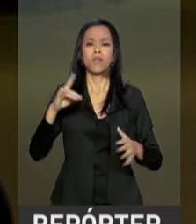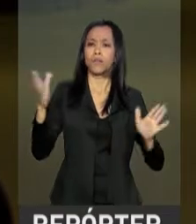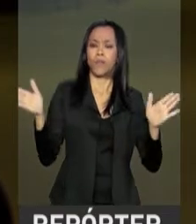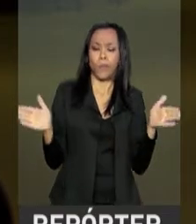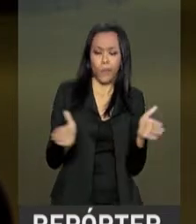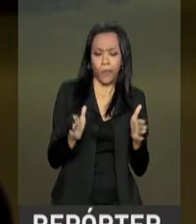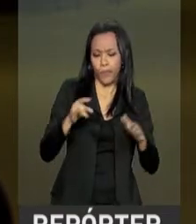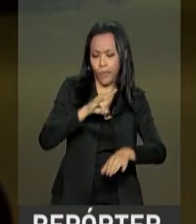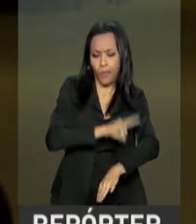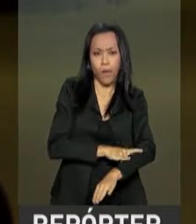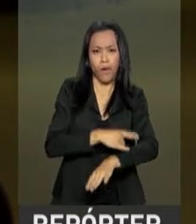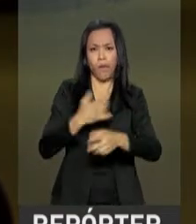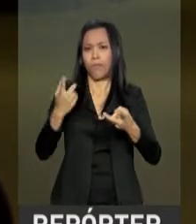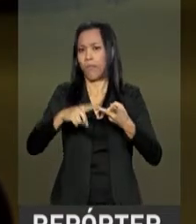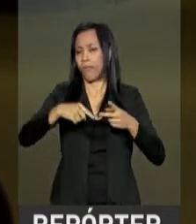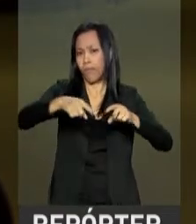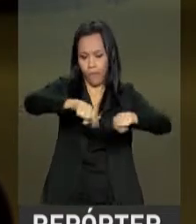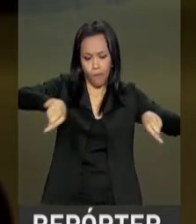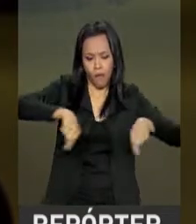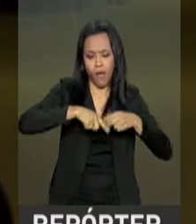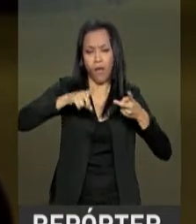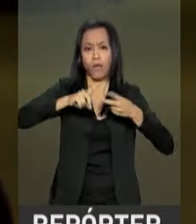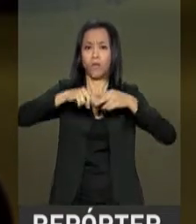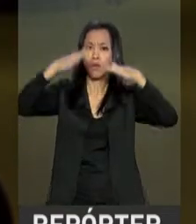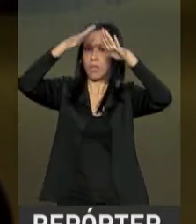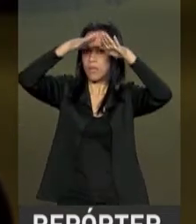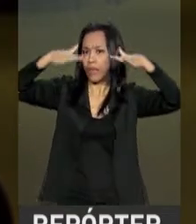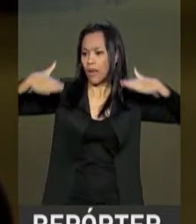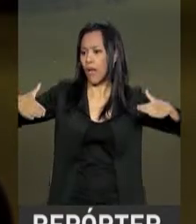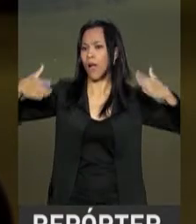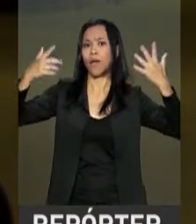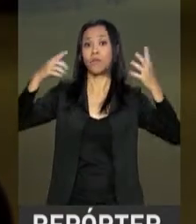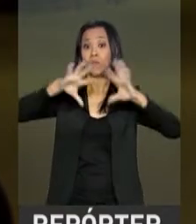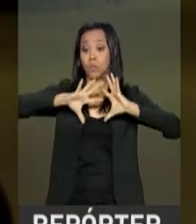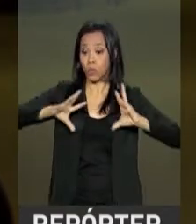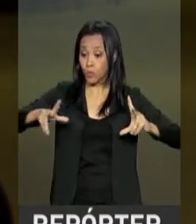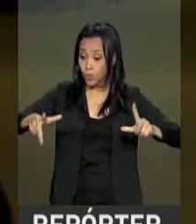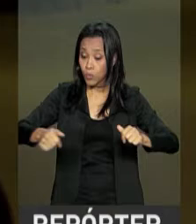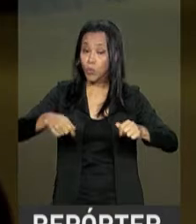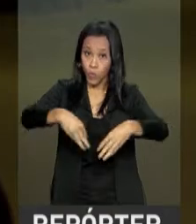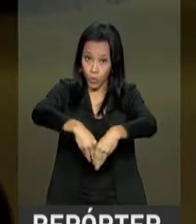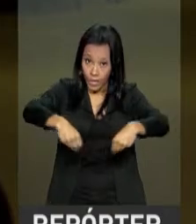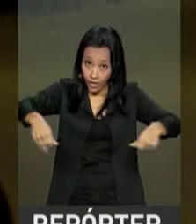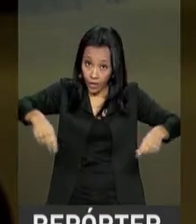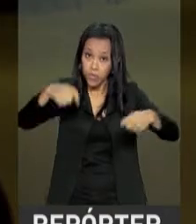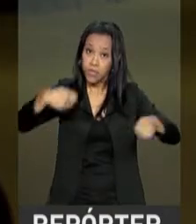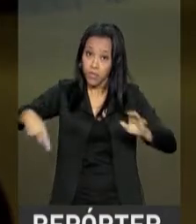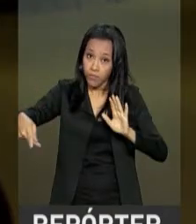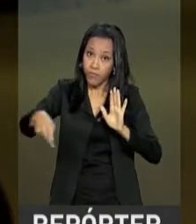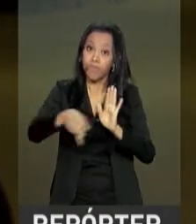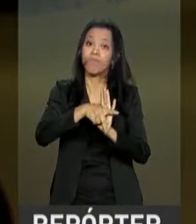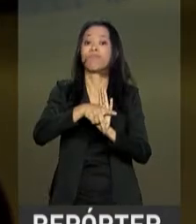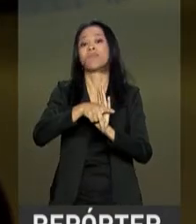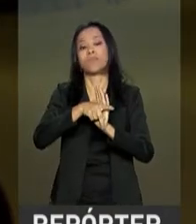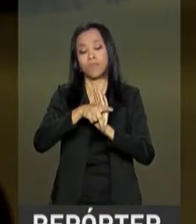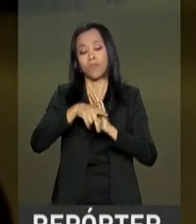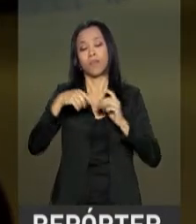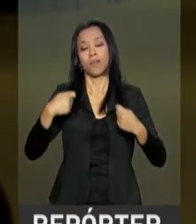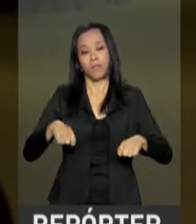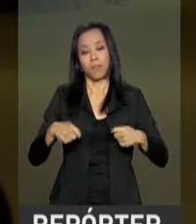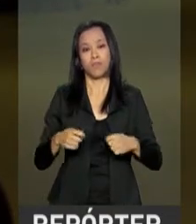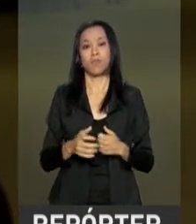telhados podem ser realizados por meio do programa e desde que a casa esteja uma área regularizada ou passível de regularização